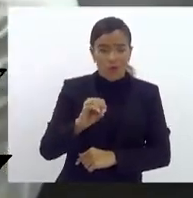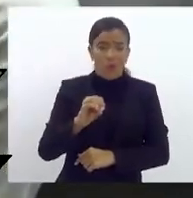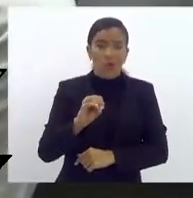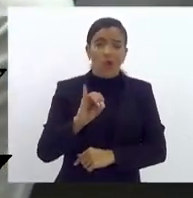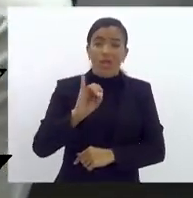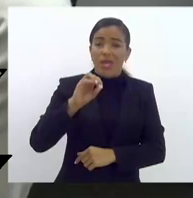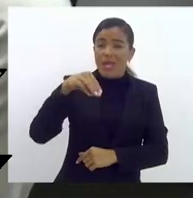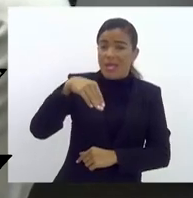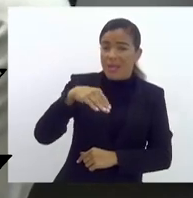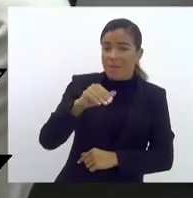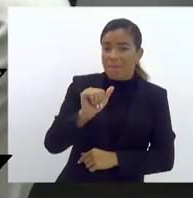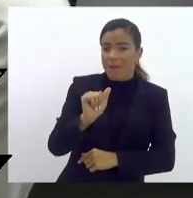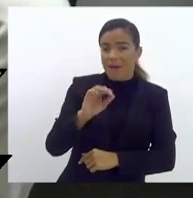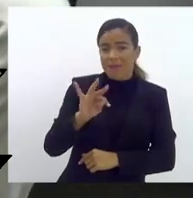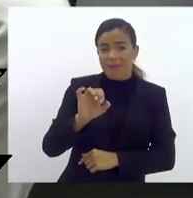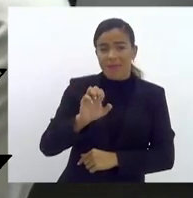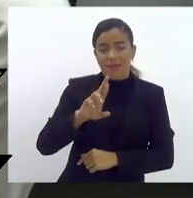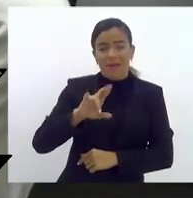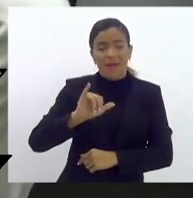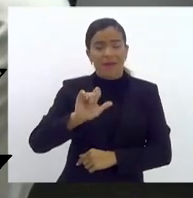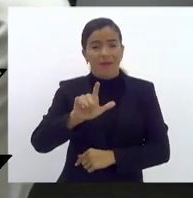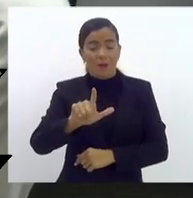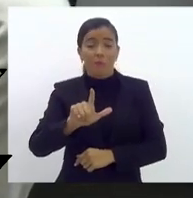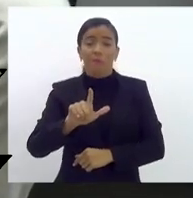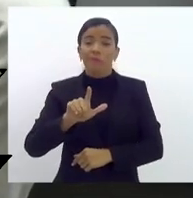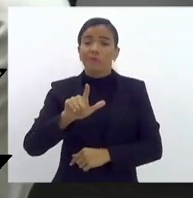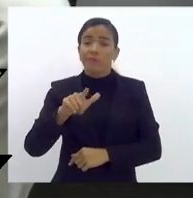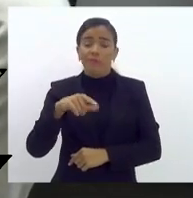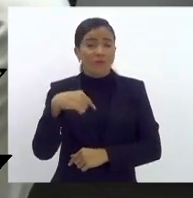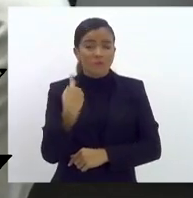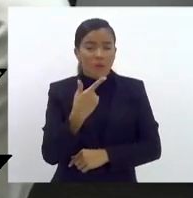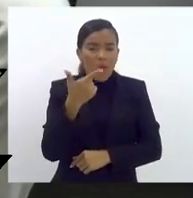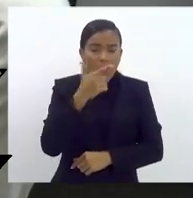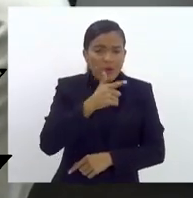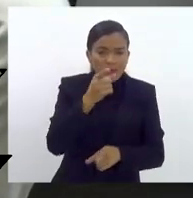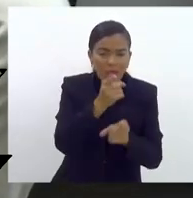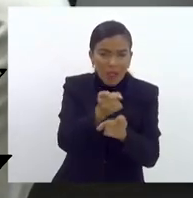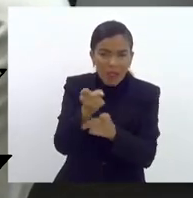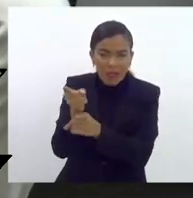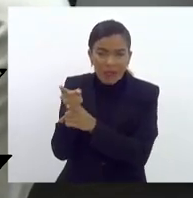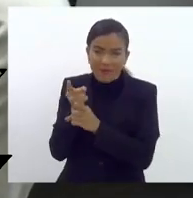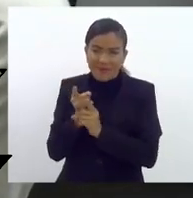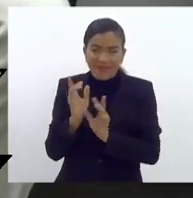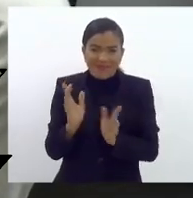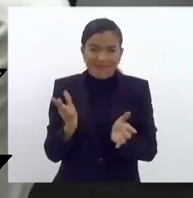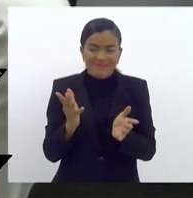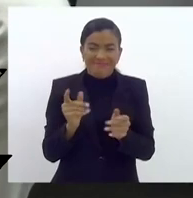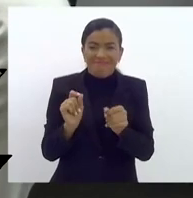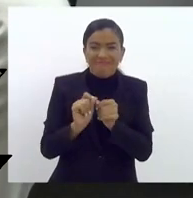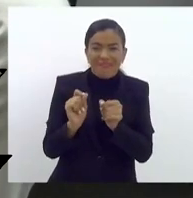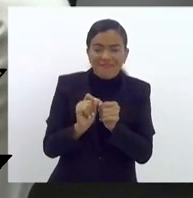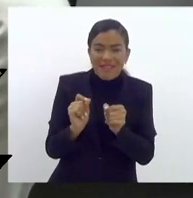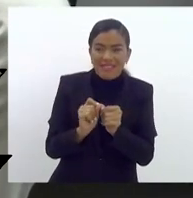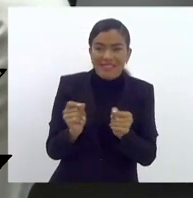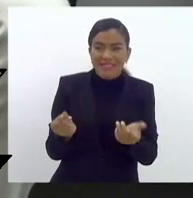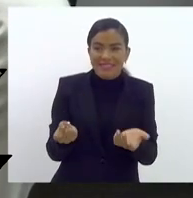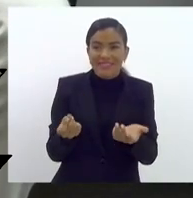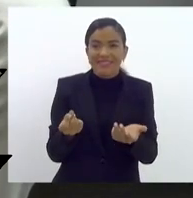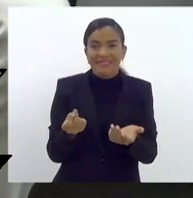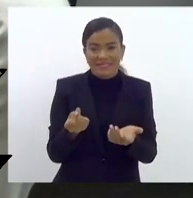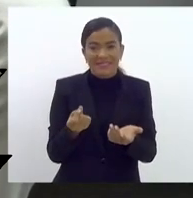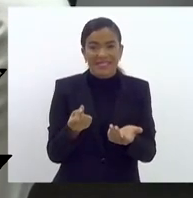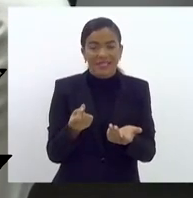que você não consegue nem lastrear para fazer o